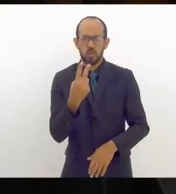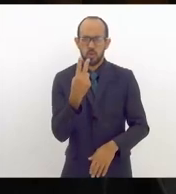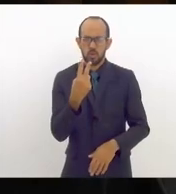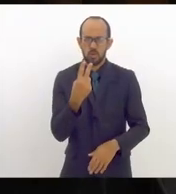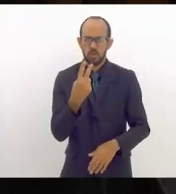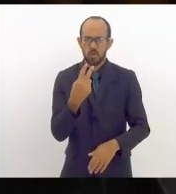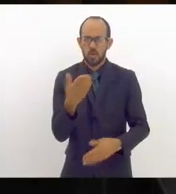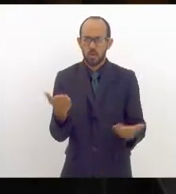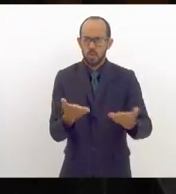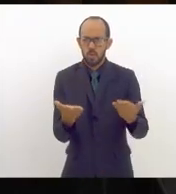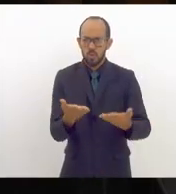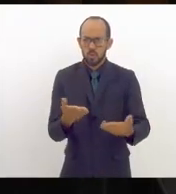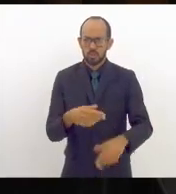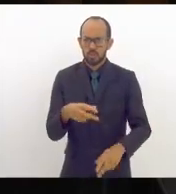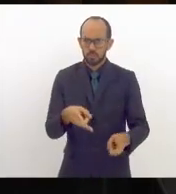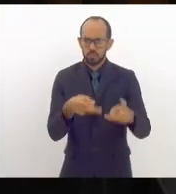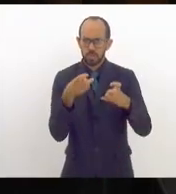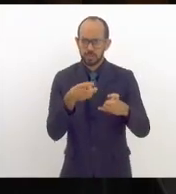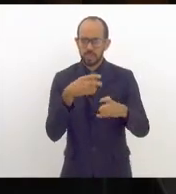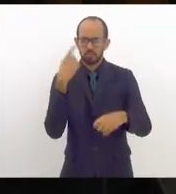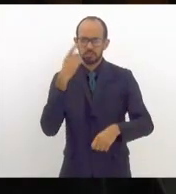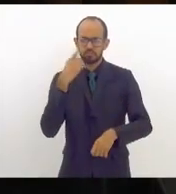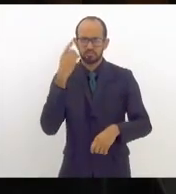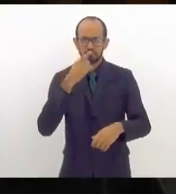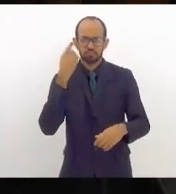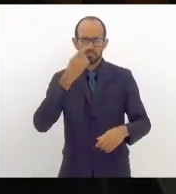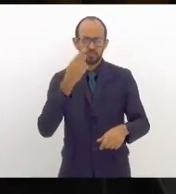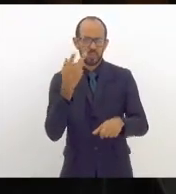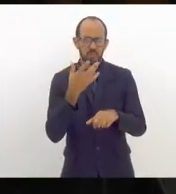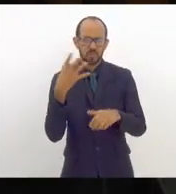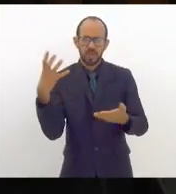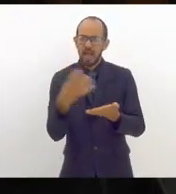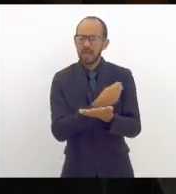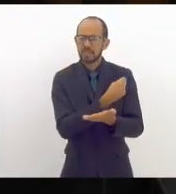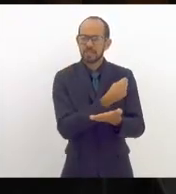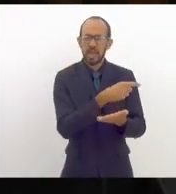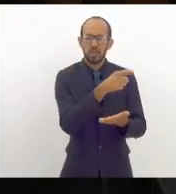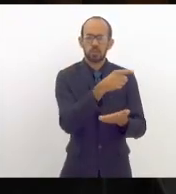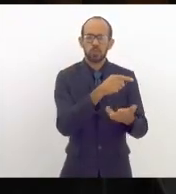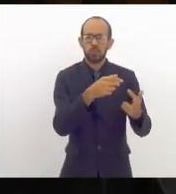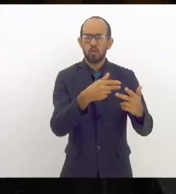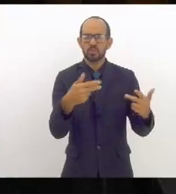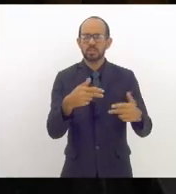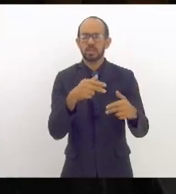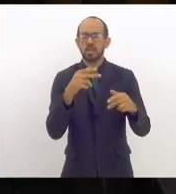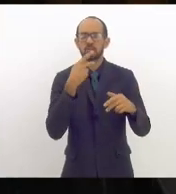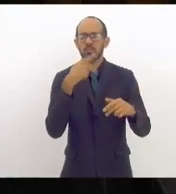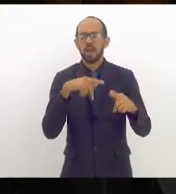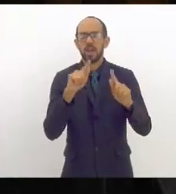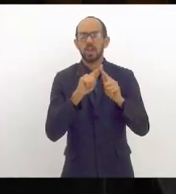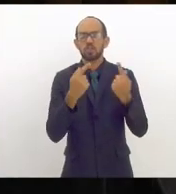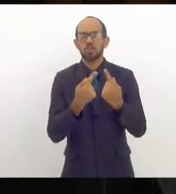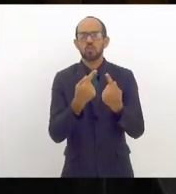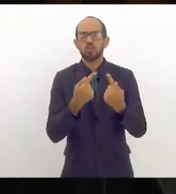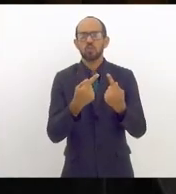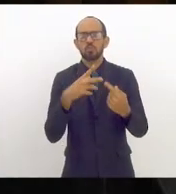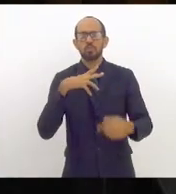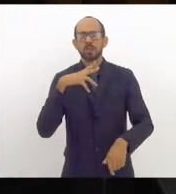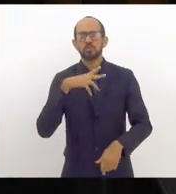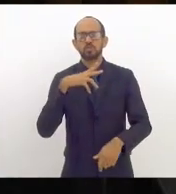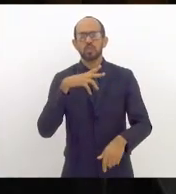a gente vê parlamentar e sendo caçados por asneira que ele fala no grupo privado de WhatsApp a gente vê